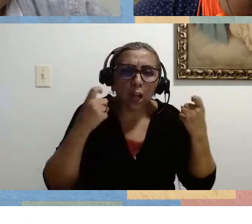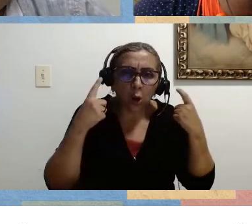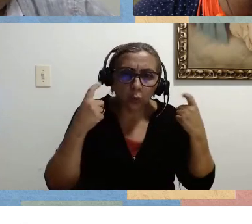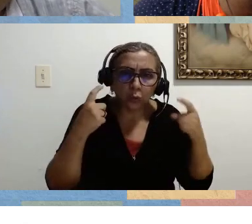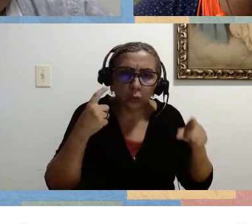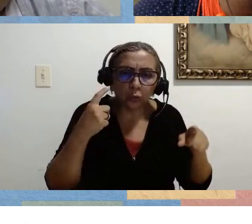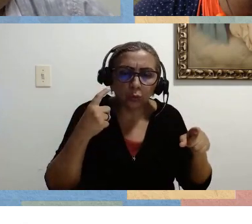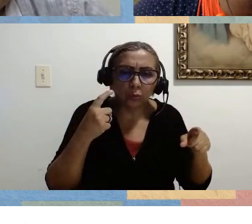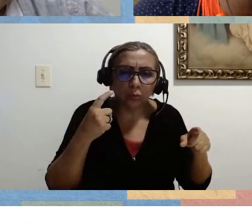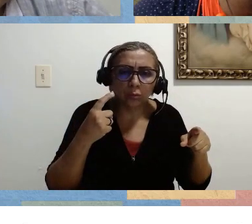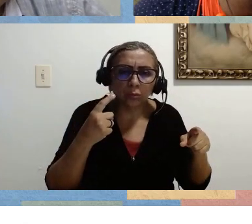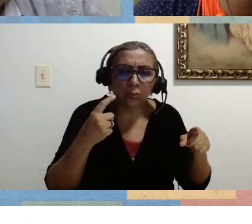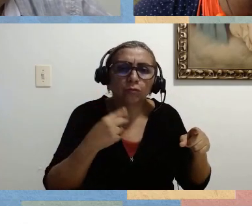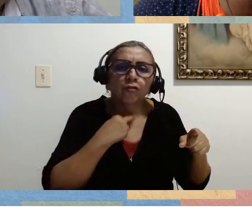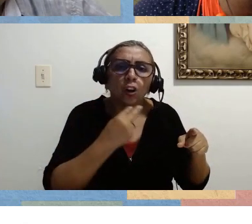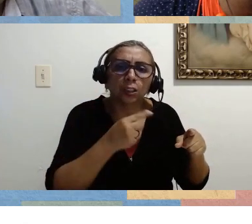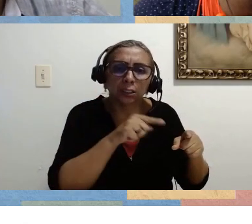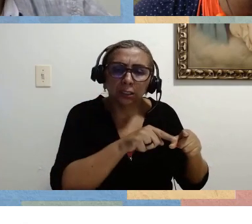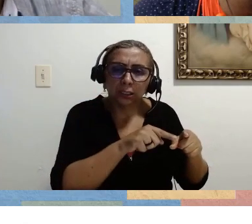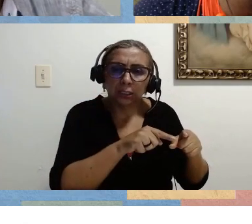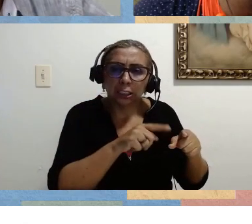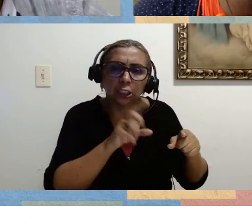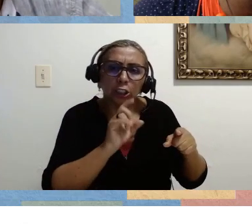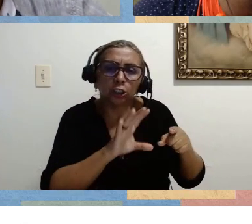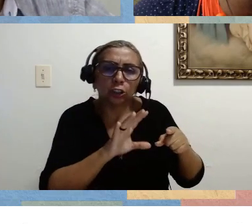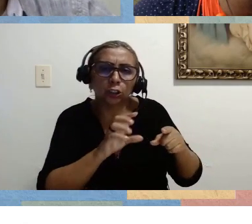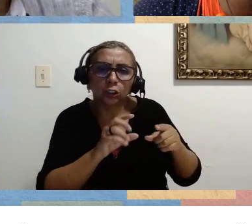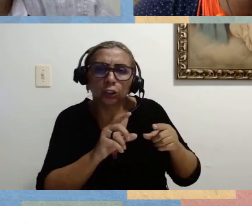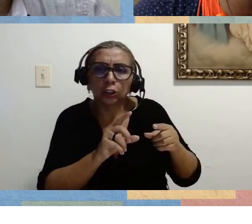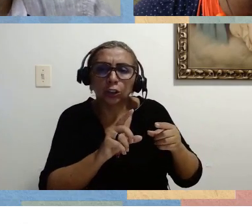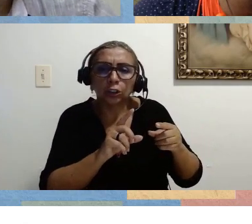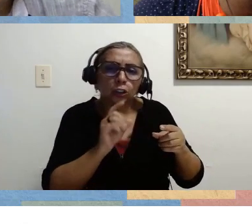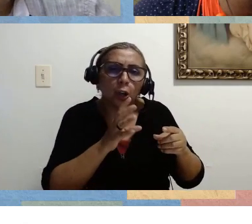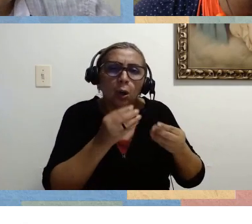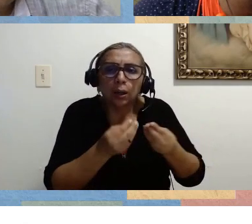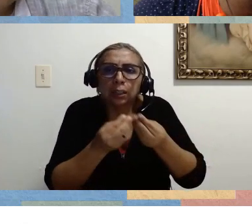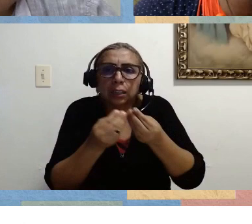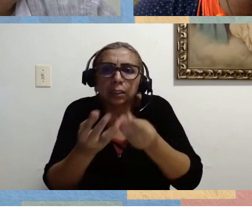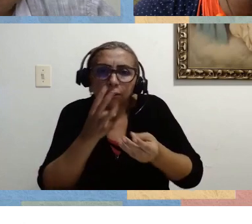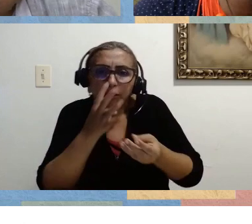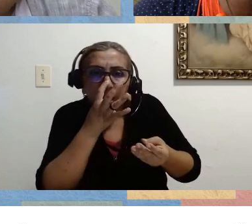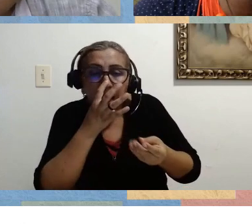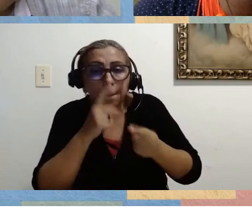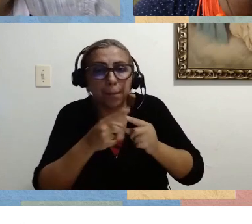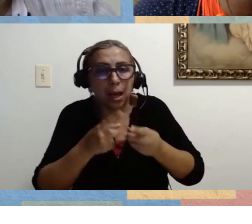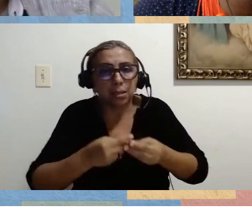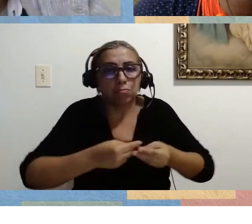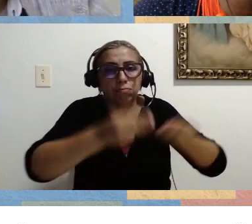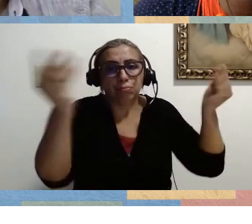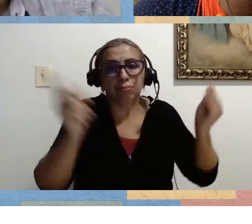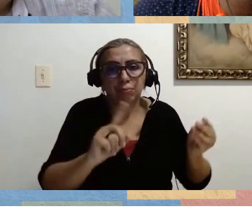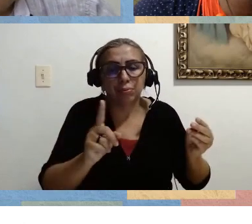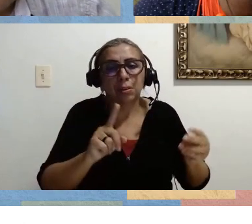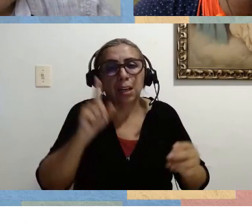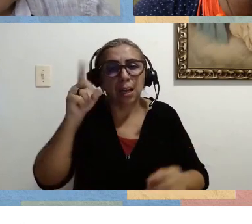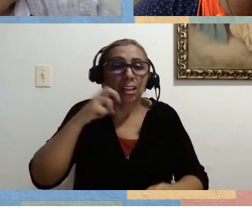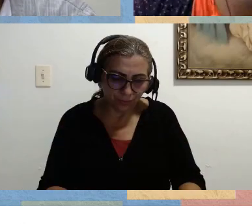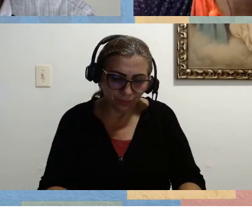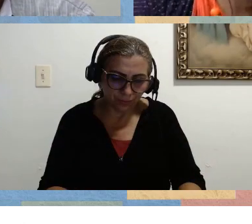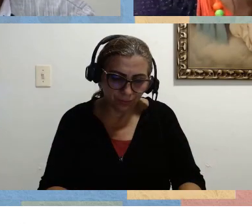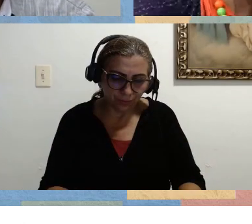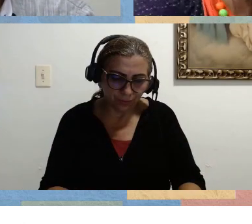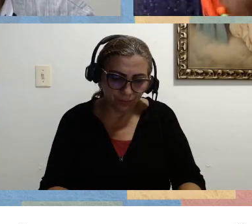para preservar, sem ser para disponibilizar? Excelente pergunta, hein, colega? Vem lá do Rio Grande do Norte a